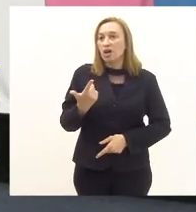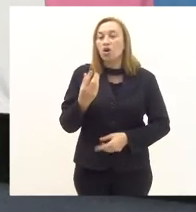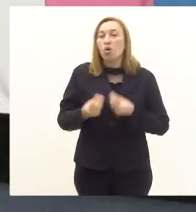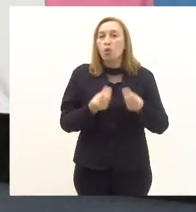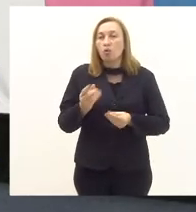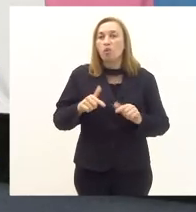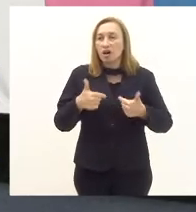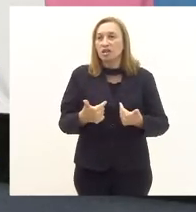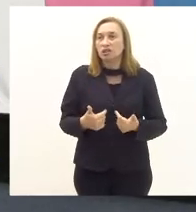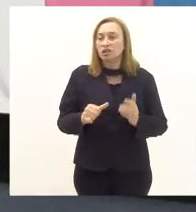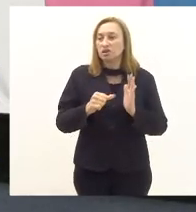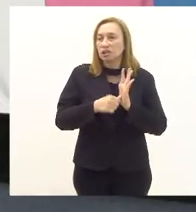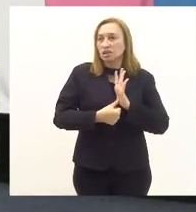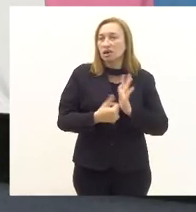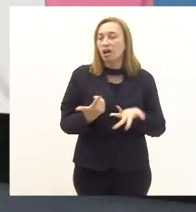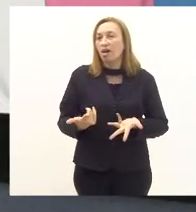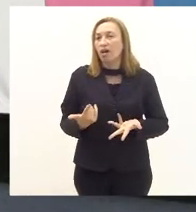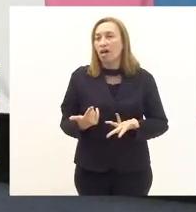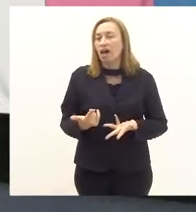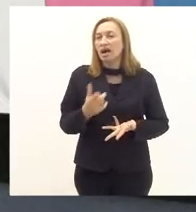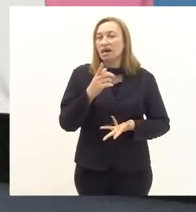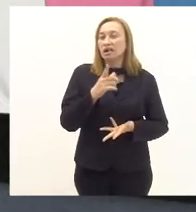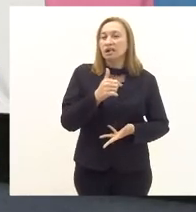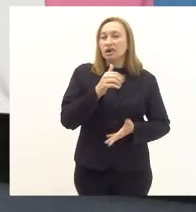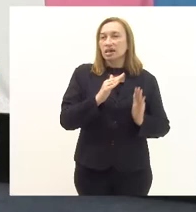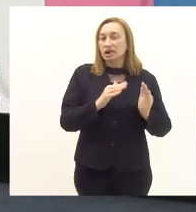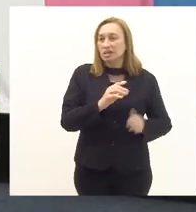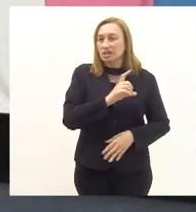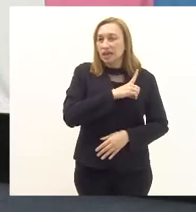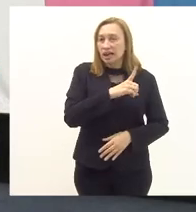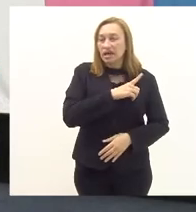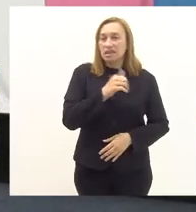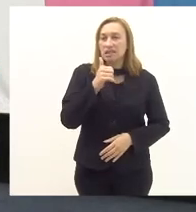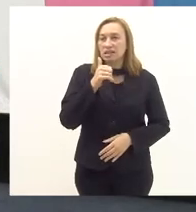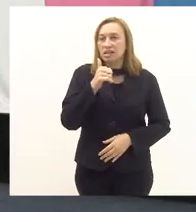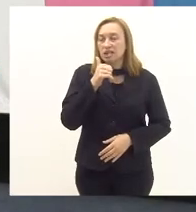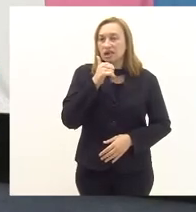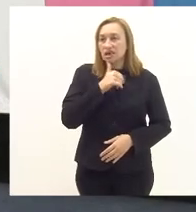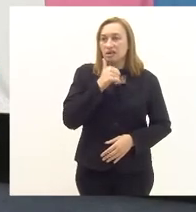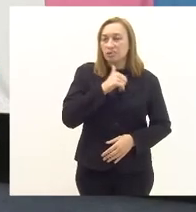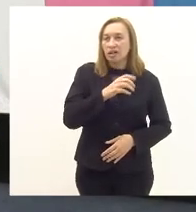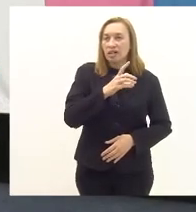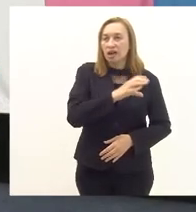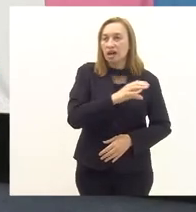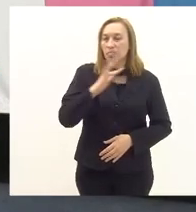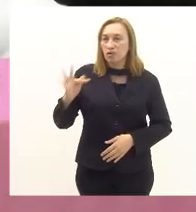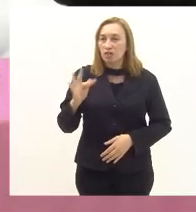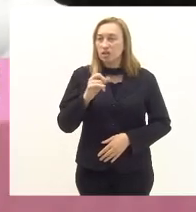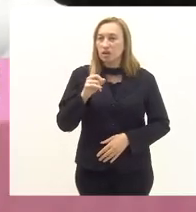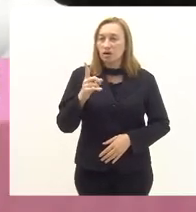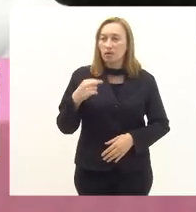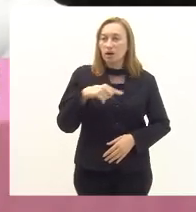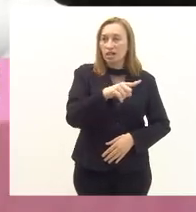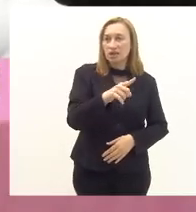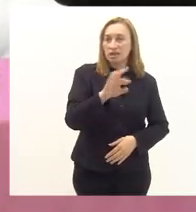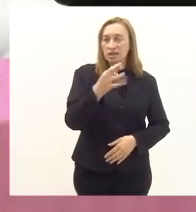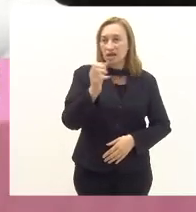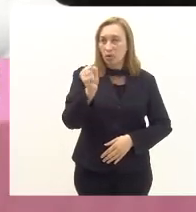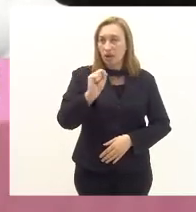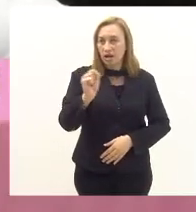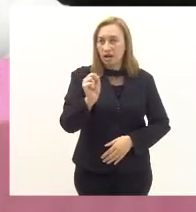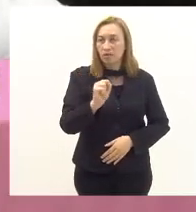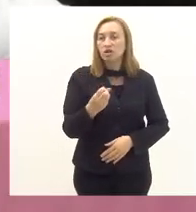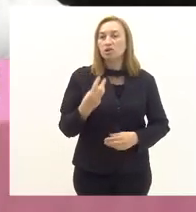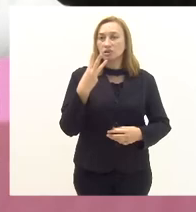Nas distritais, vamos supor, a DEAN de Cabo Frio, ela não atende Saquarema. Então, em Saquarema tem um NIAN. São três policiais